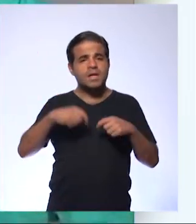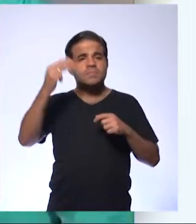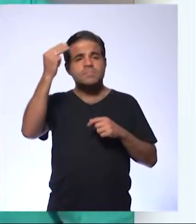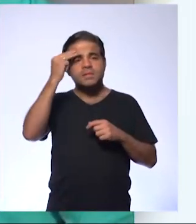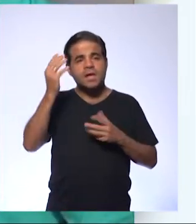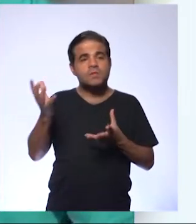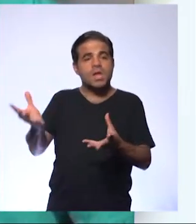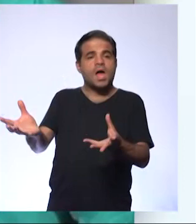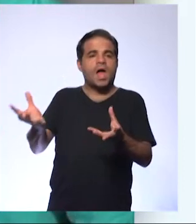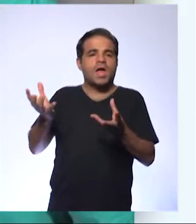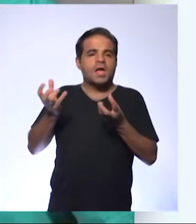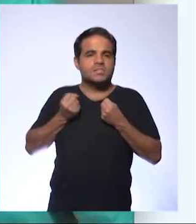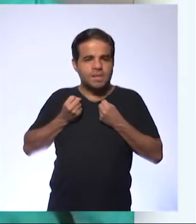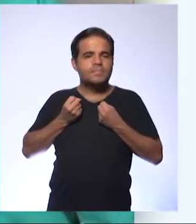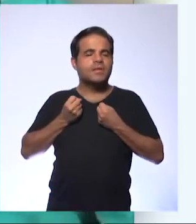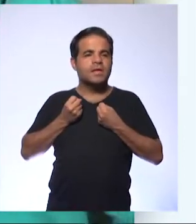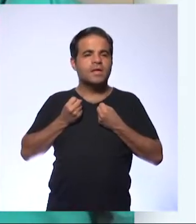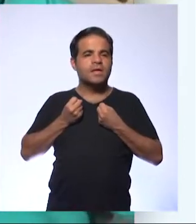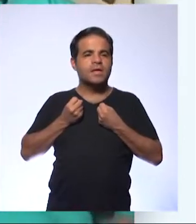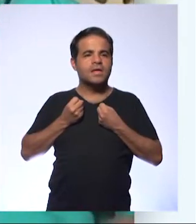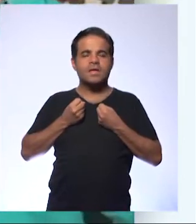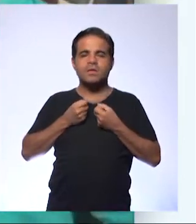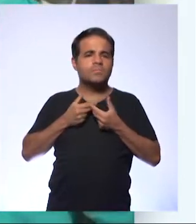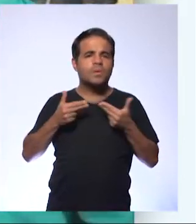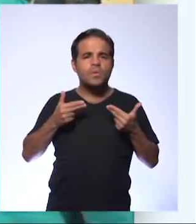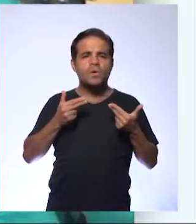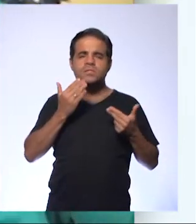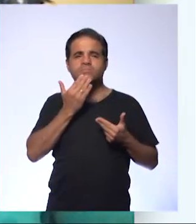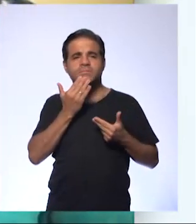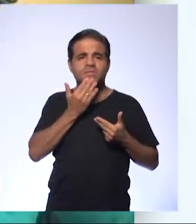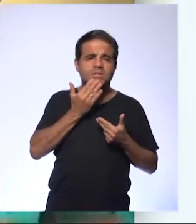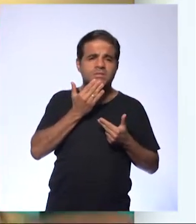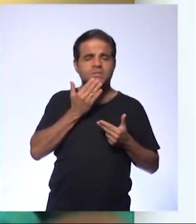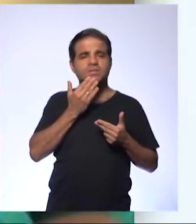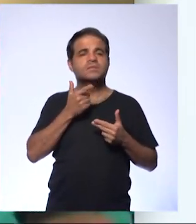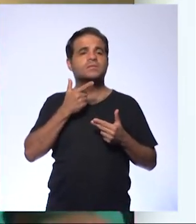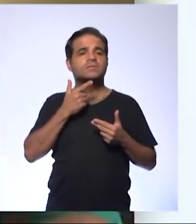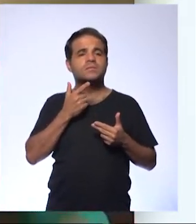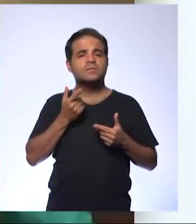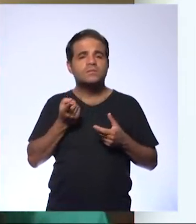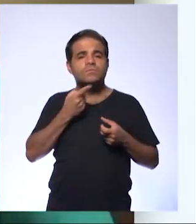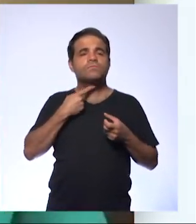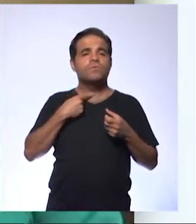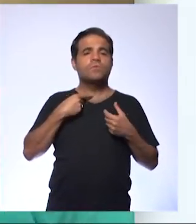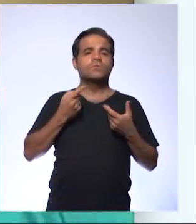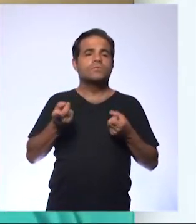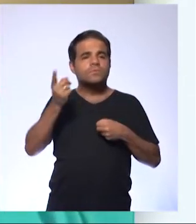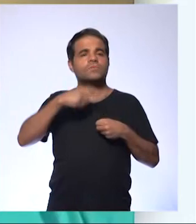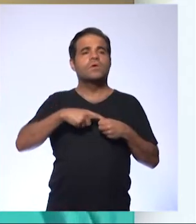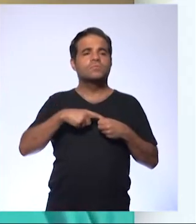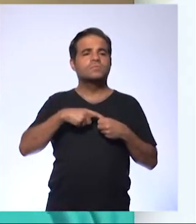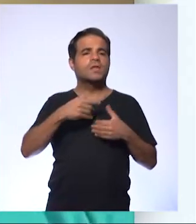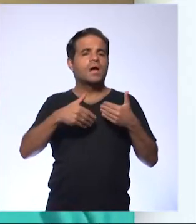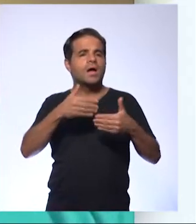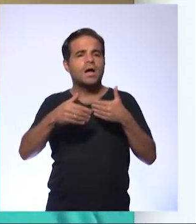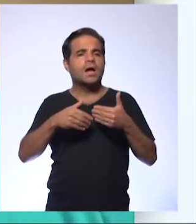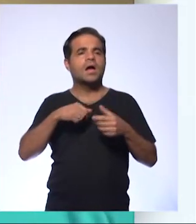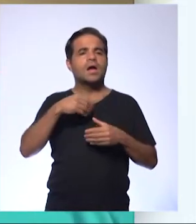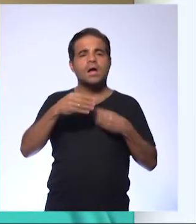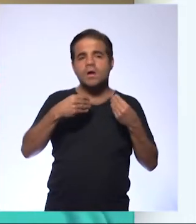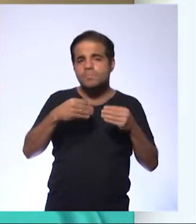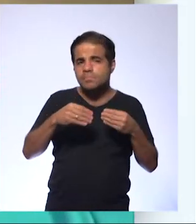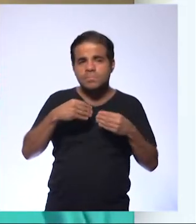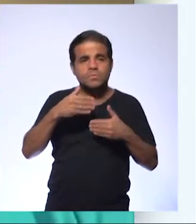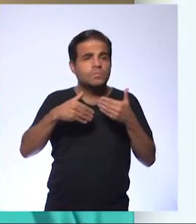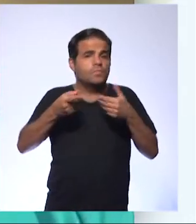de receber uma deformação, né, e voltar ao seu estado original. Vai depender se vai ser uma deformação plástica, que ele não vai